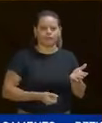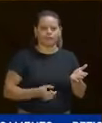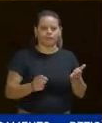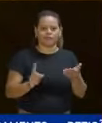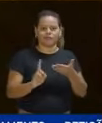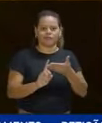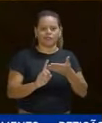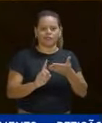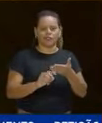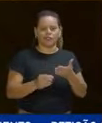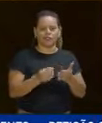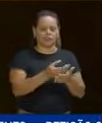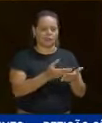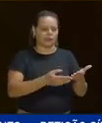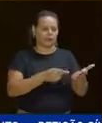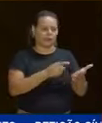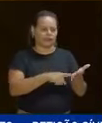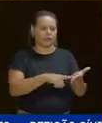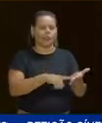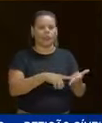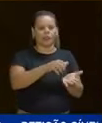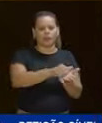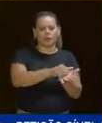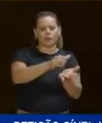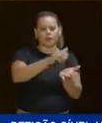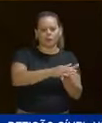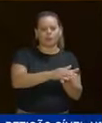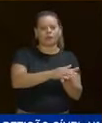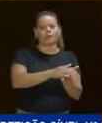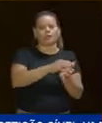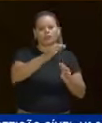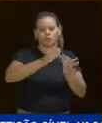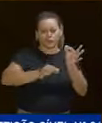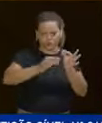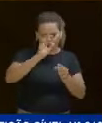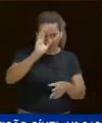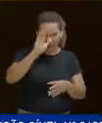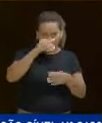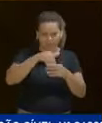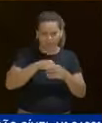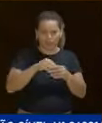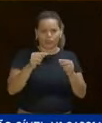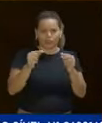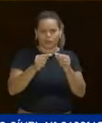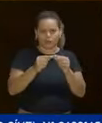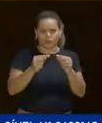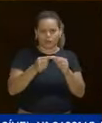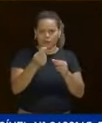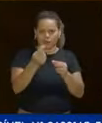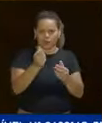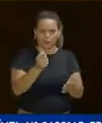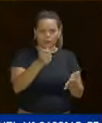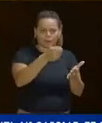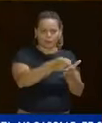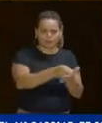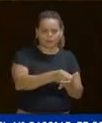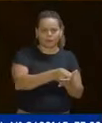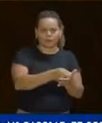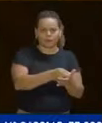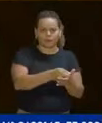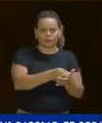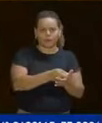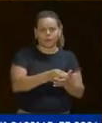requerente, a peticionante. Multa judicial eleitoral, que é a sanção pecuniária imposta em decisão